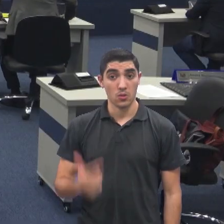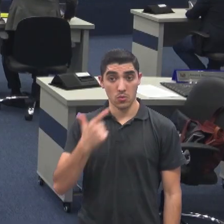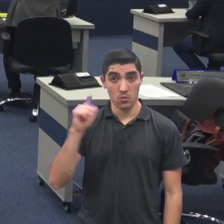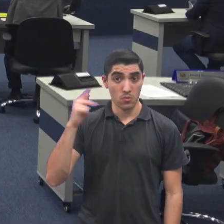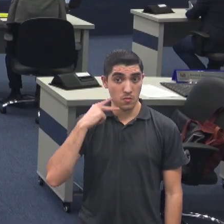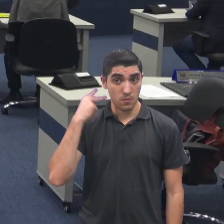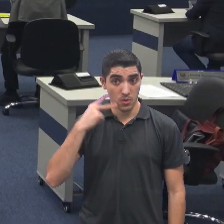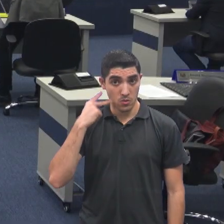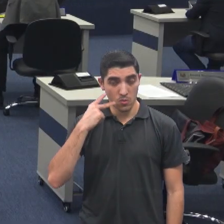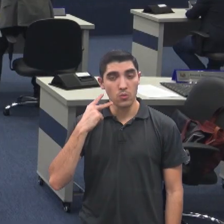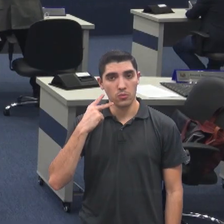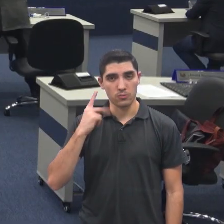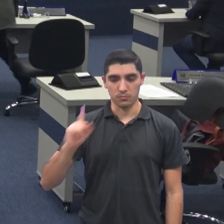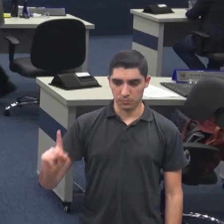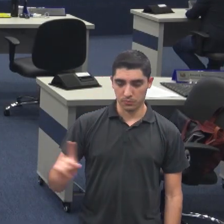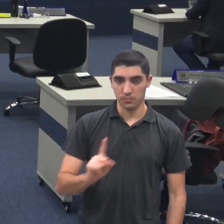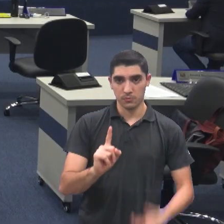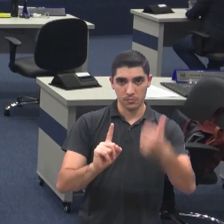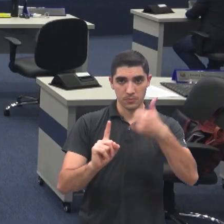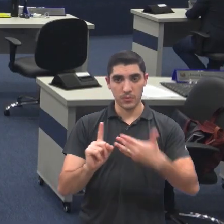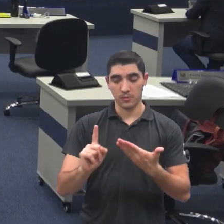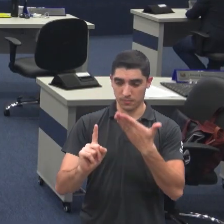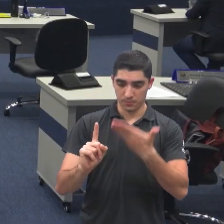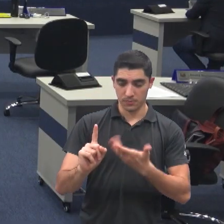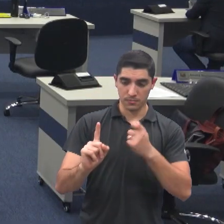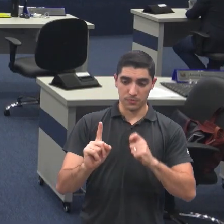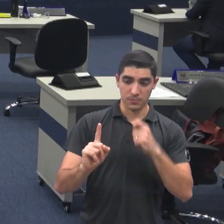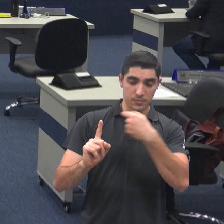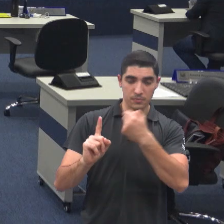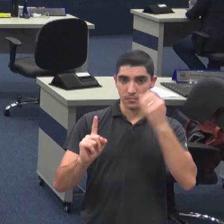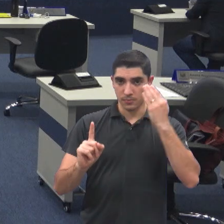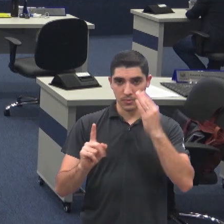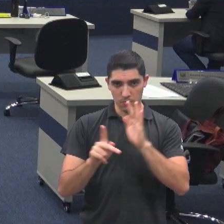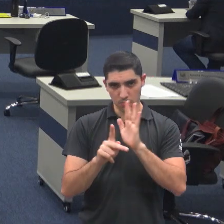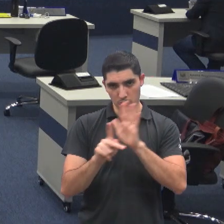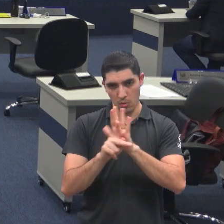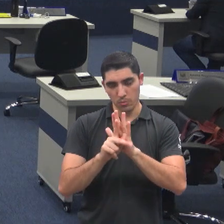para falar no grande expediente, o vereador Cláudio Apolinário.